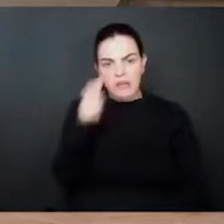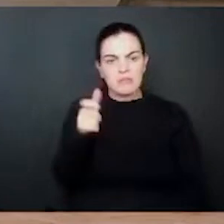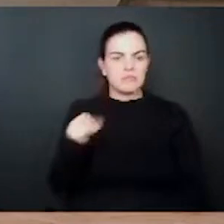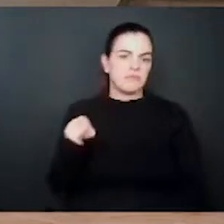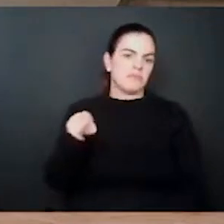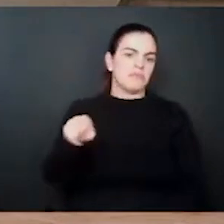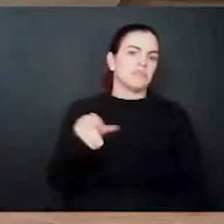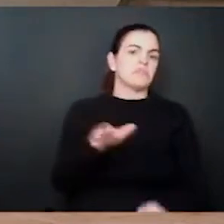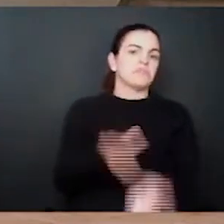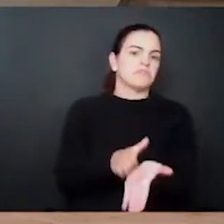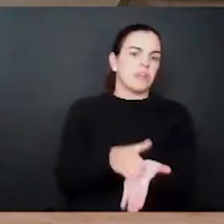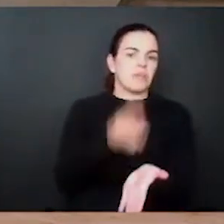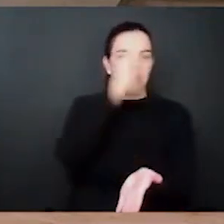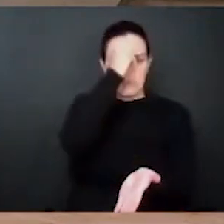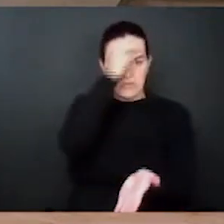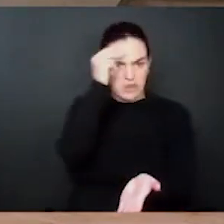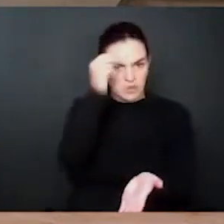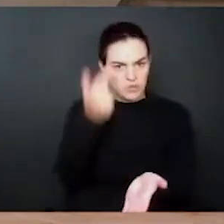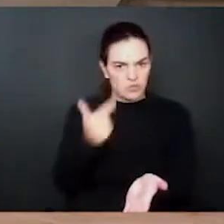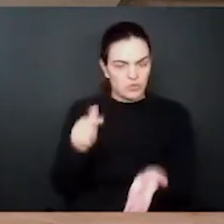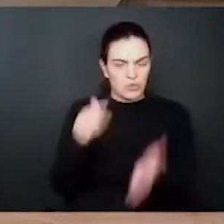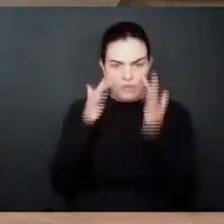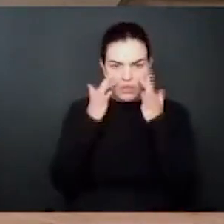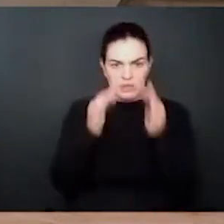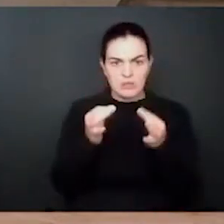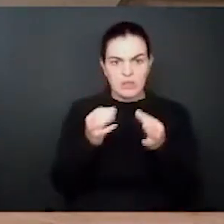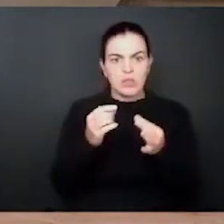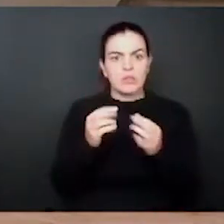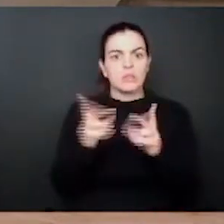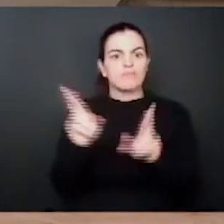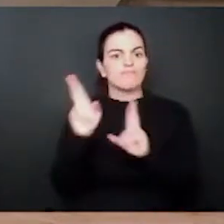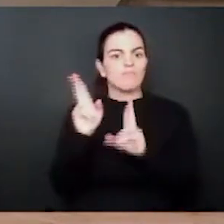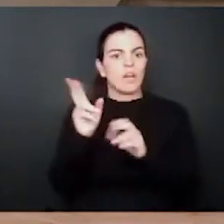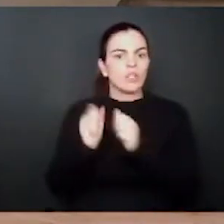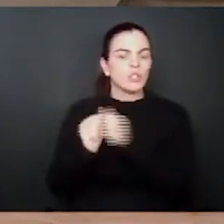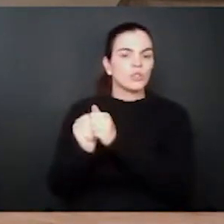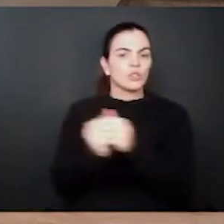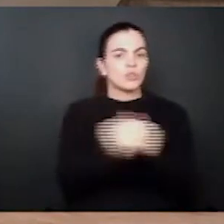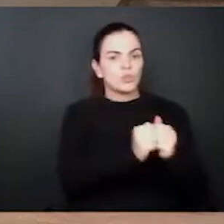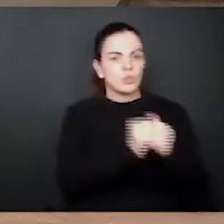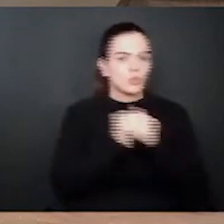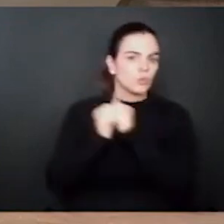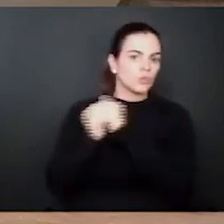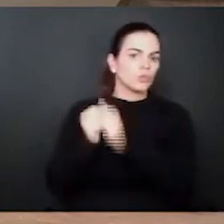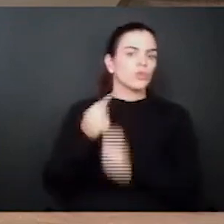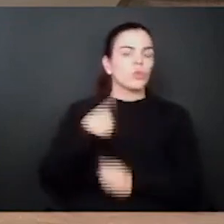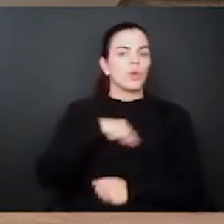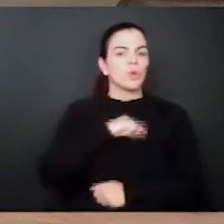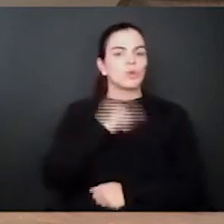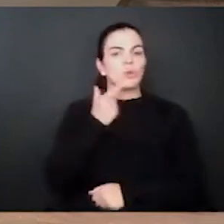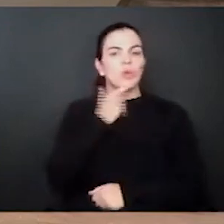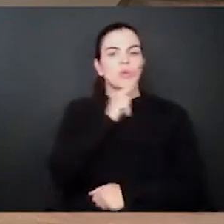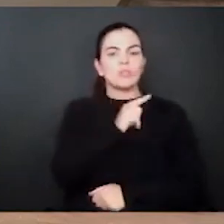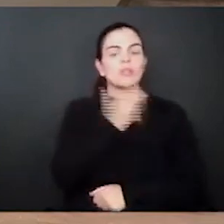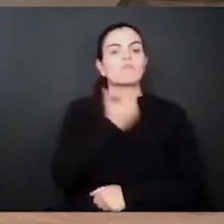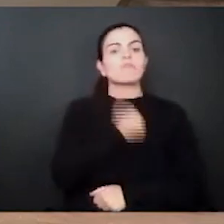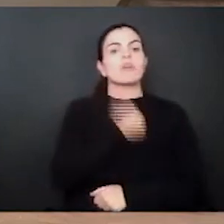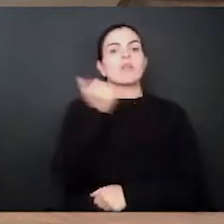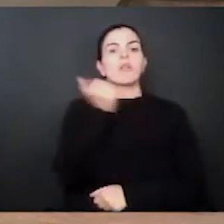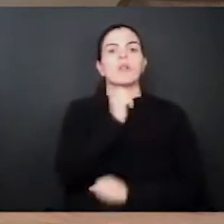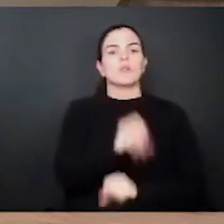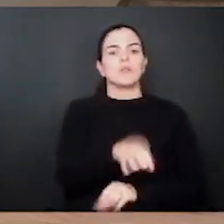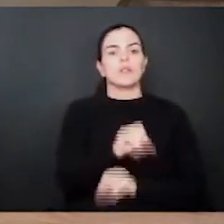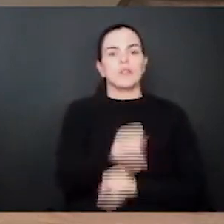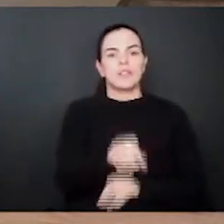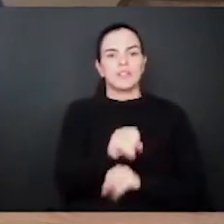vez, que tem esse olhar. E que possamos juntos caminhar aí de mãos dadas para melhorar a nossa educação, começando aí